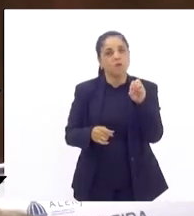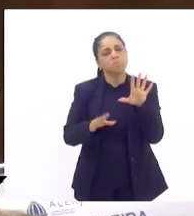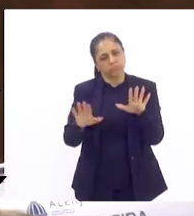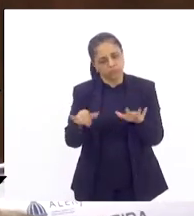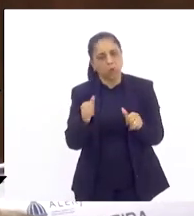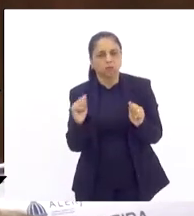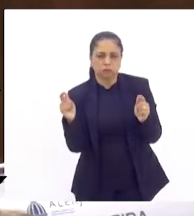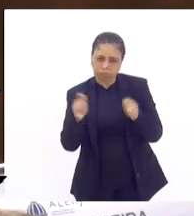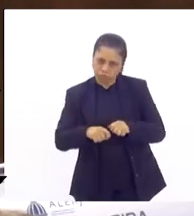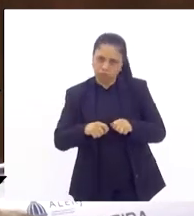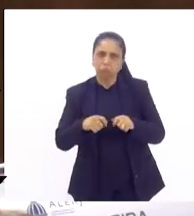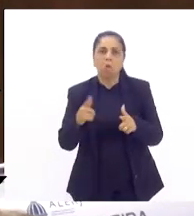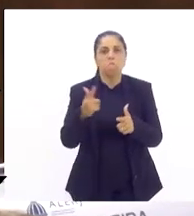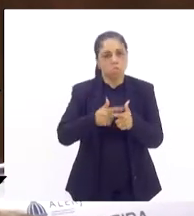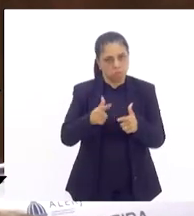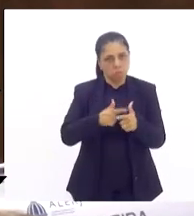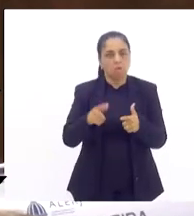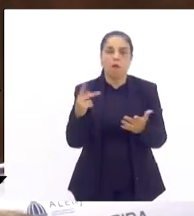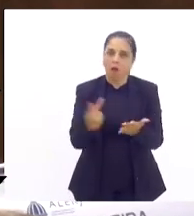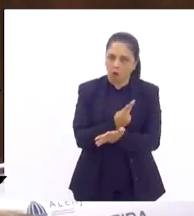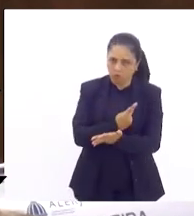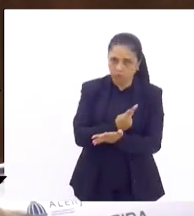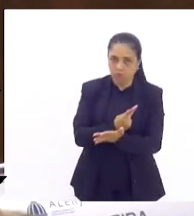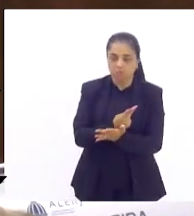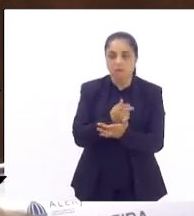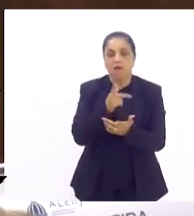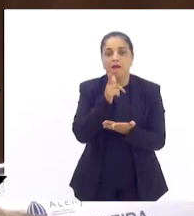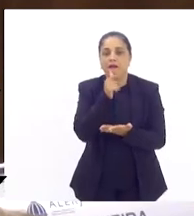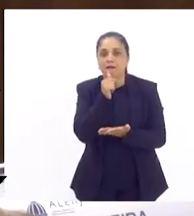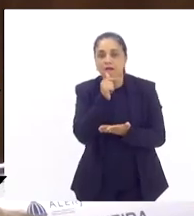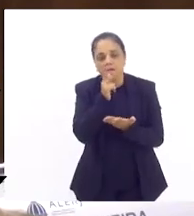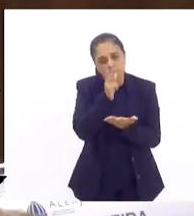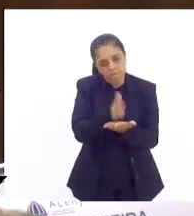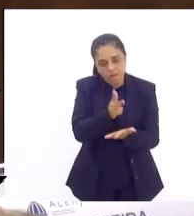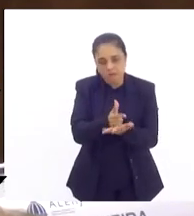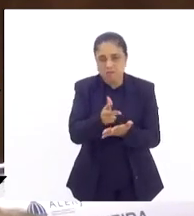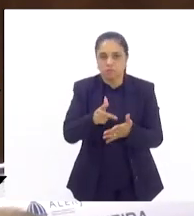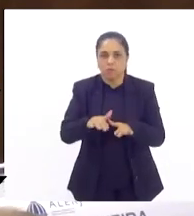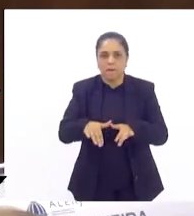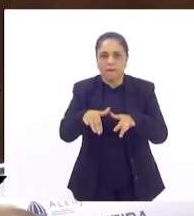de problema, mas a água, ela é a mesma, quantidade de água.